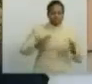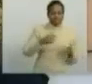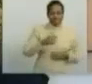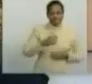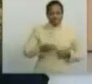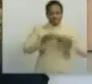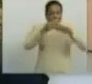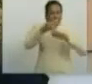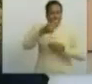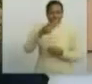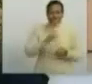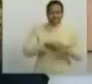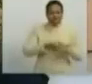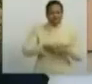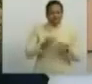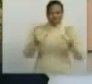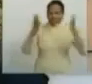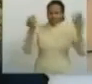problema.